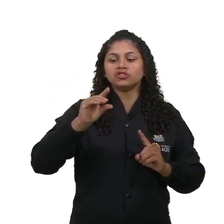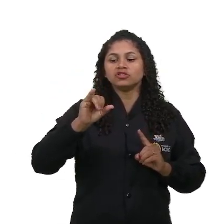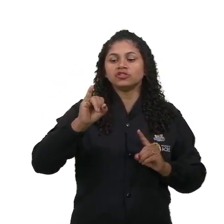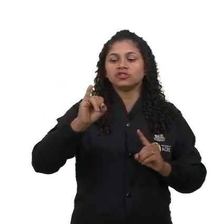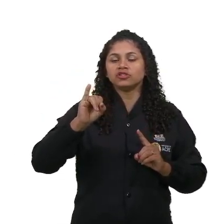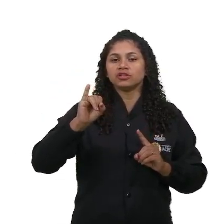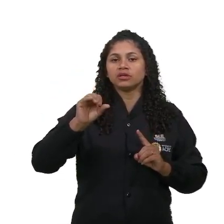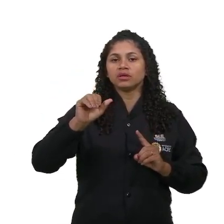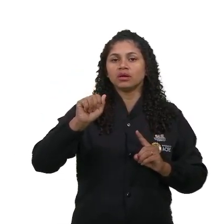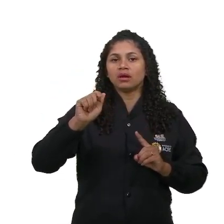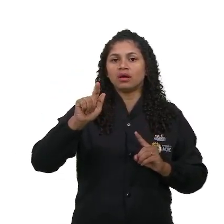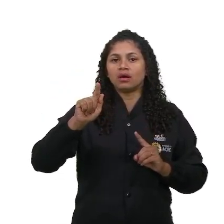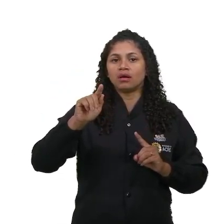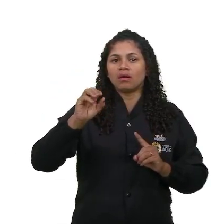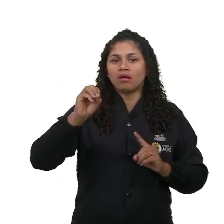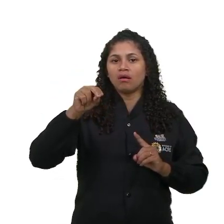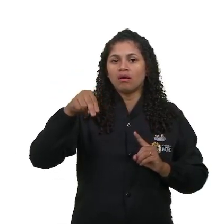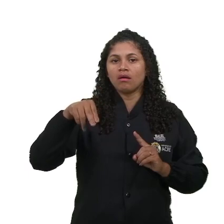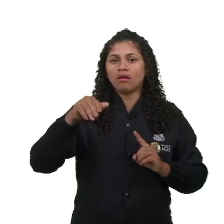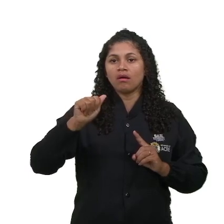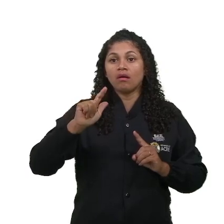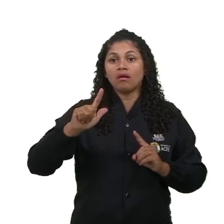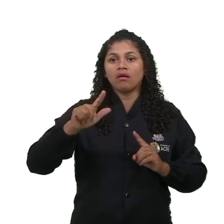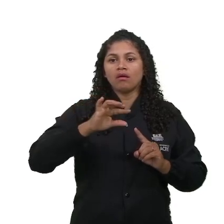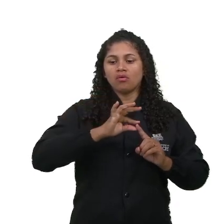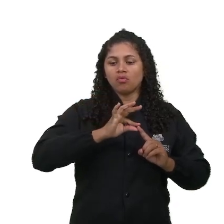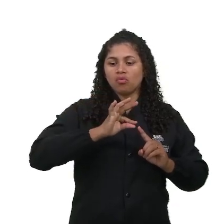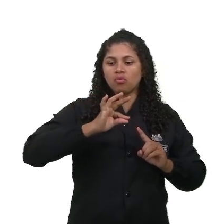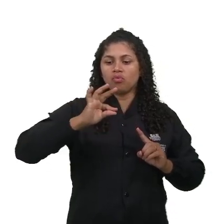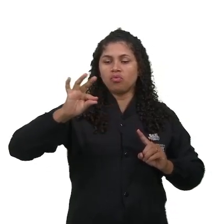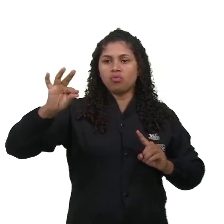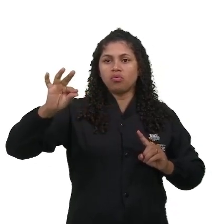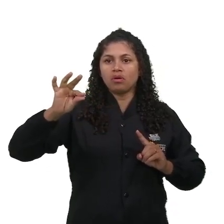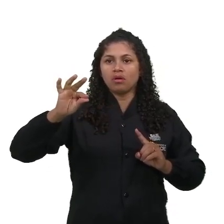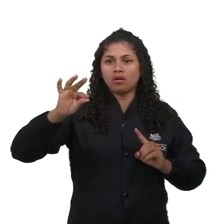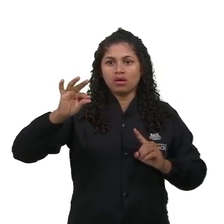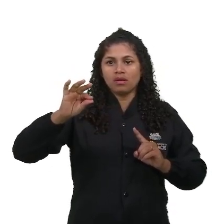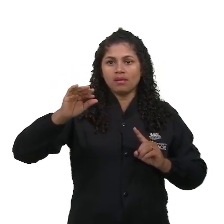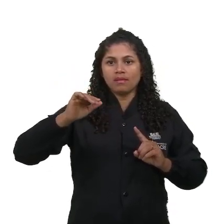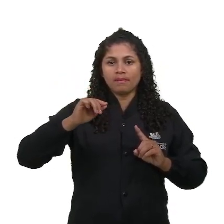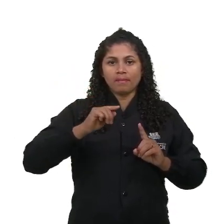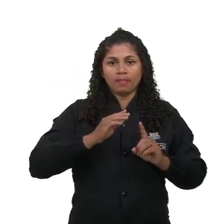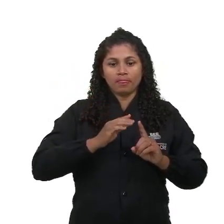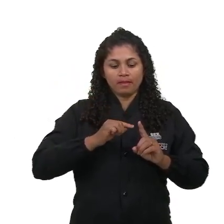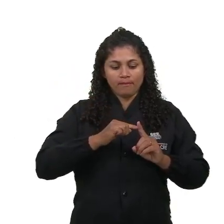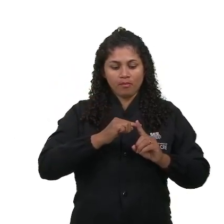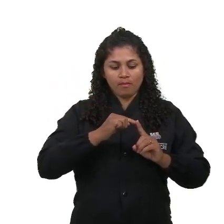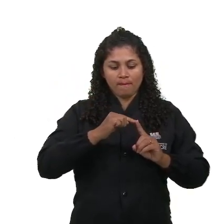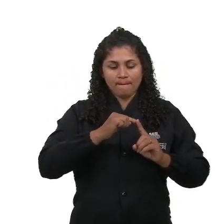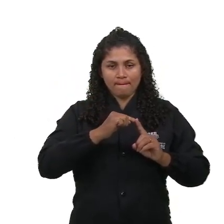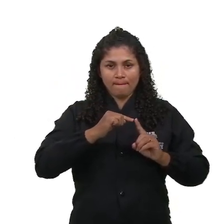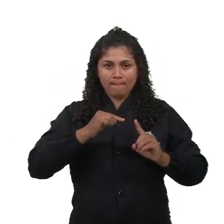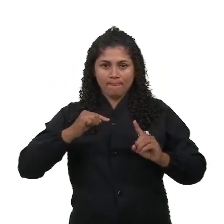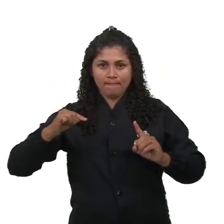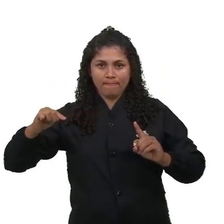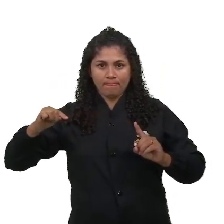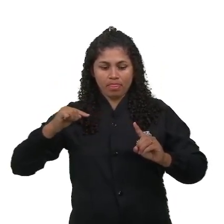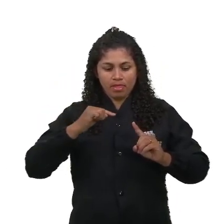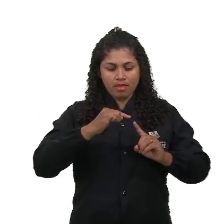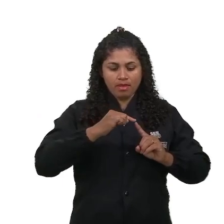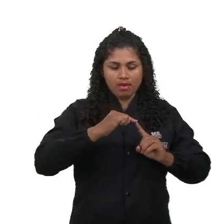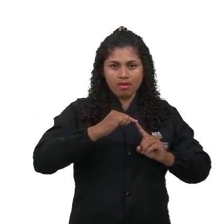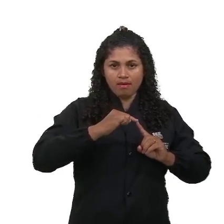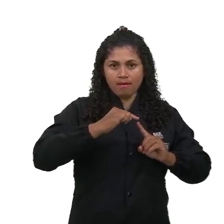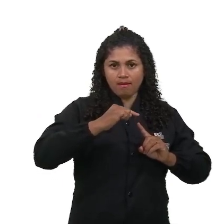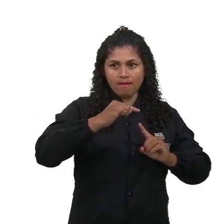perceber, aqui temos um paralelogramo. A diagonal maior é a soma do vetor. Então, é U mais V. Isso aí é